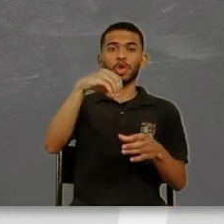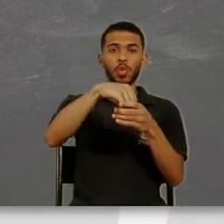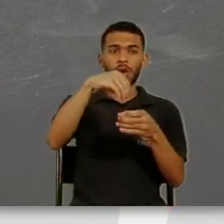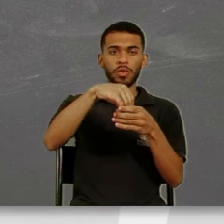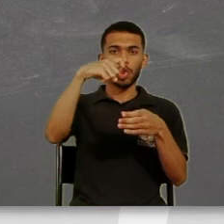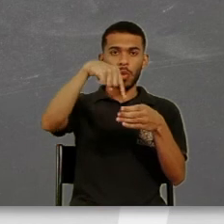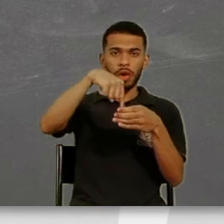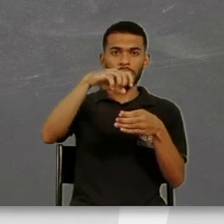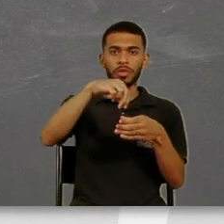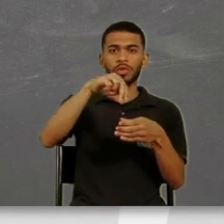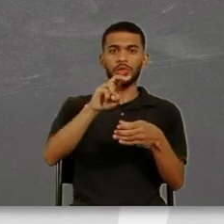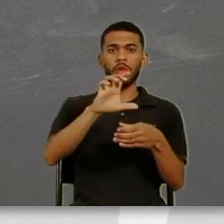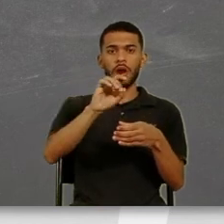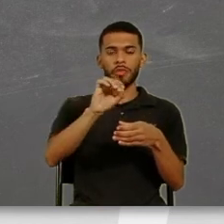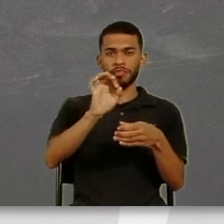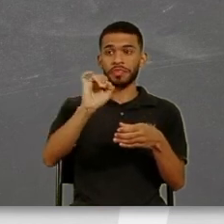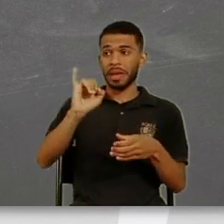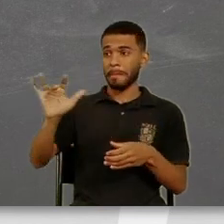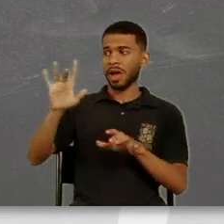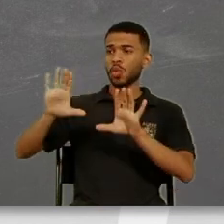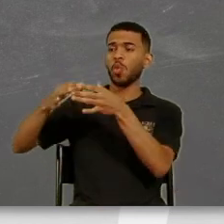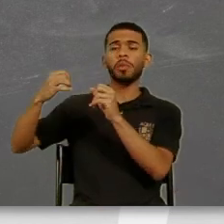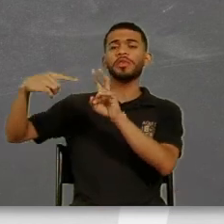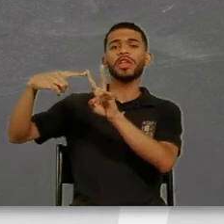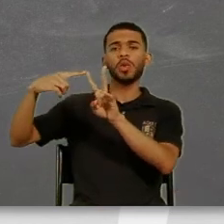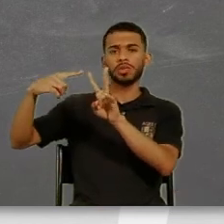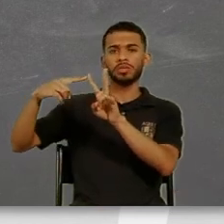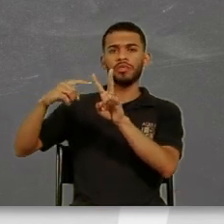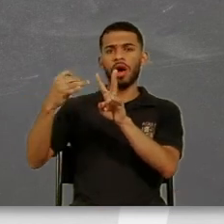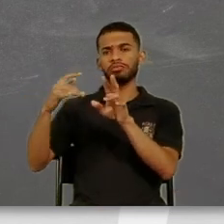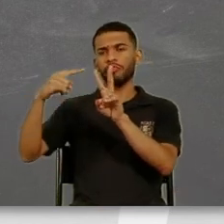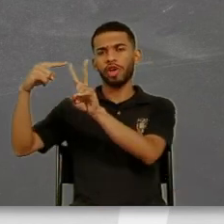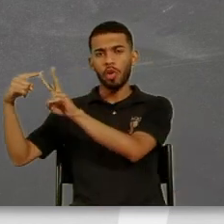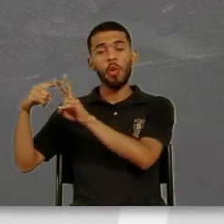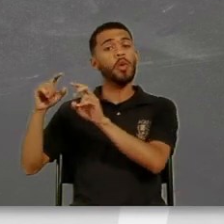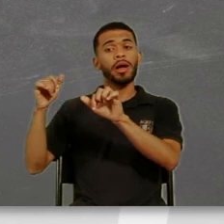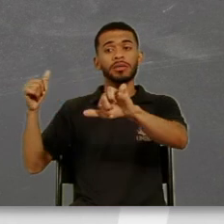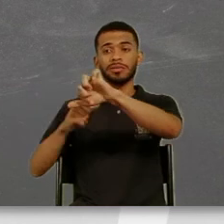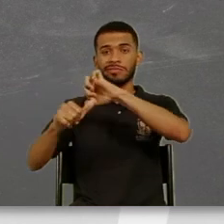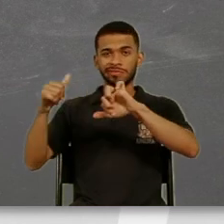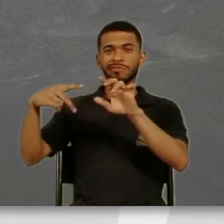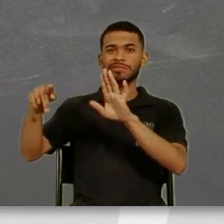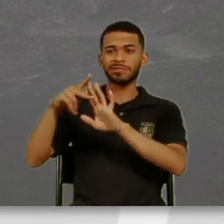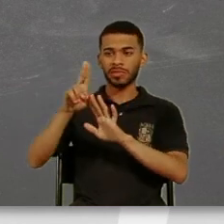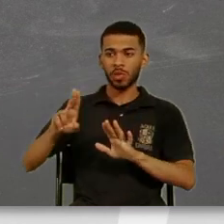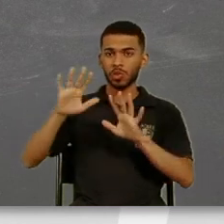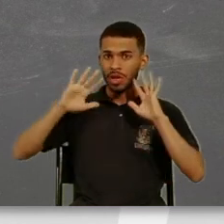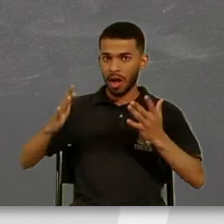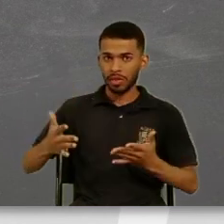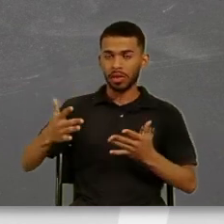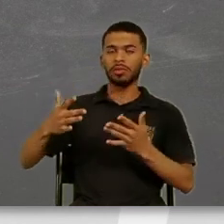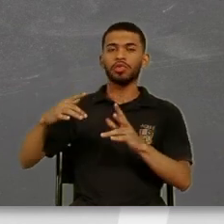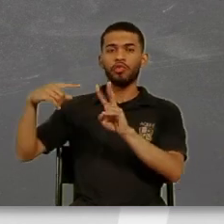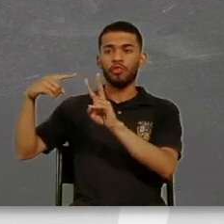A imagem, ela vai ser o conjunto de vetores em que a transformação aplicada no vetor V vai ser